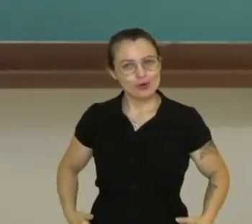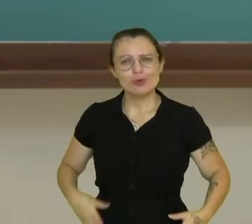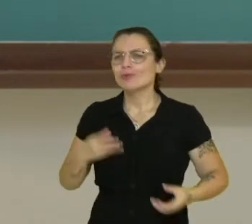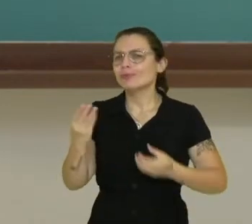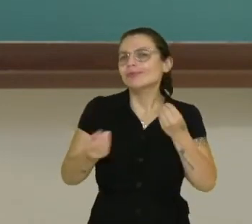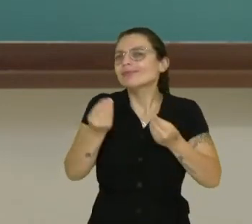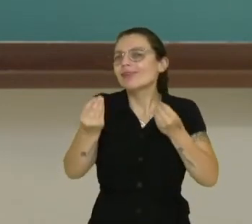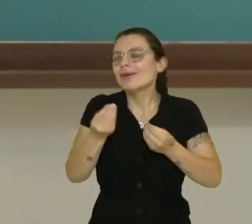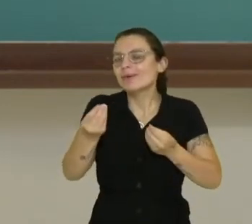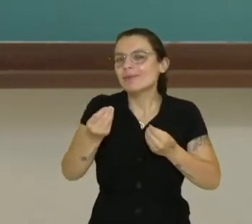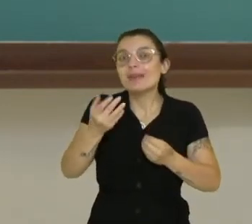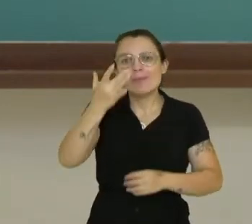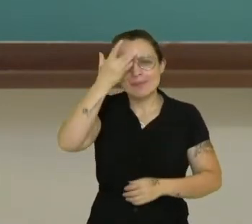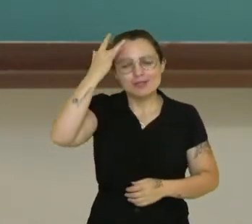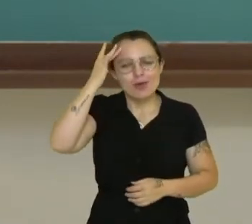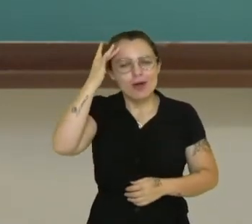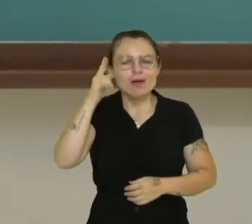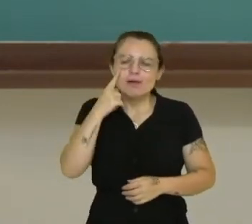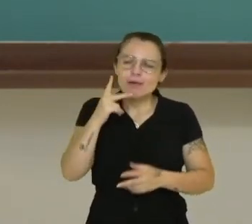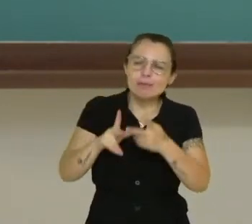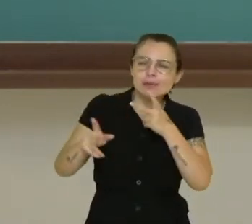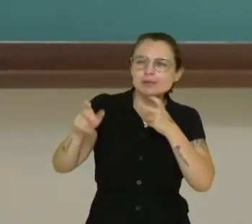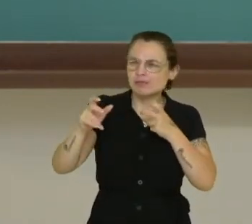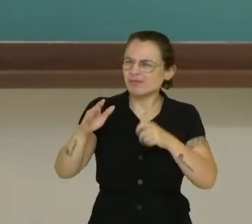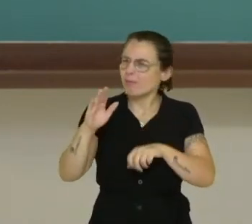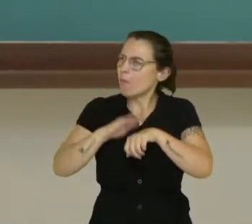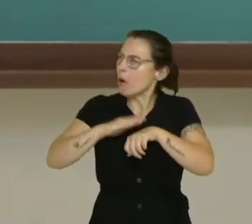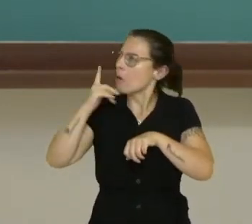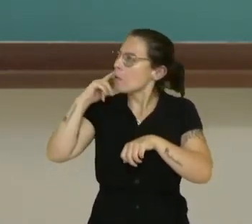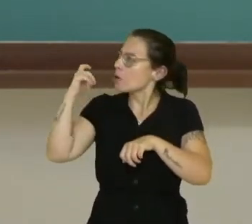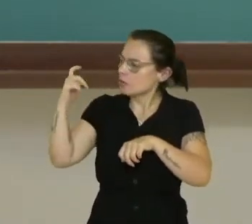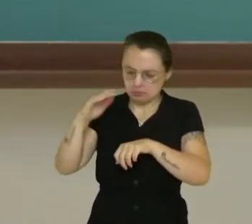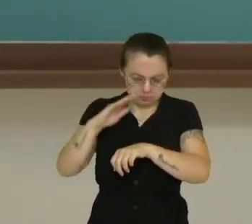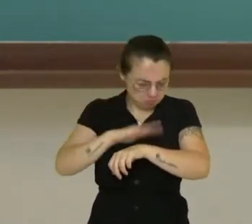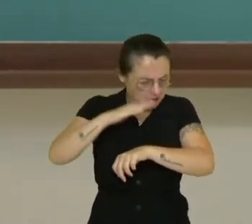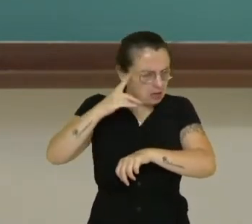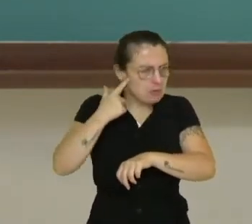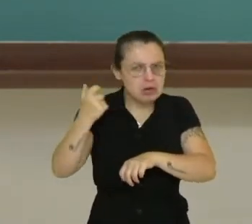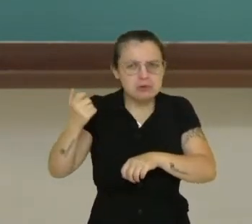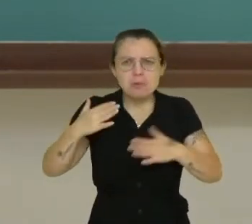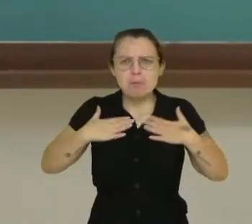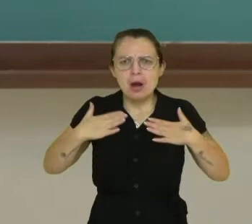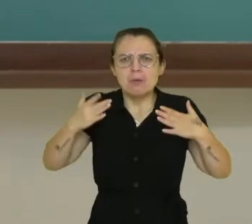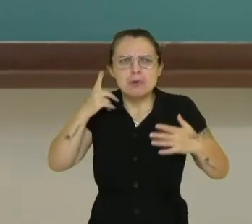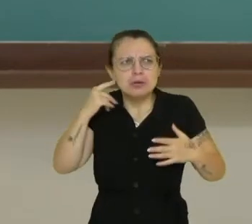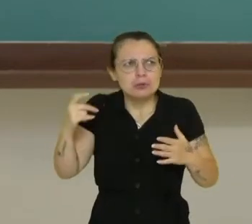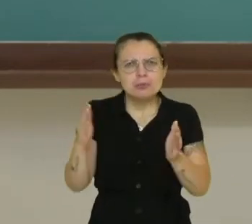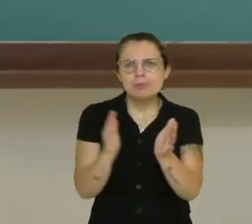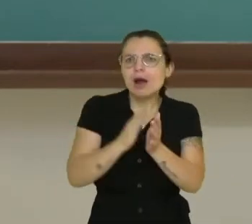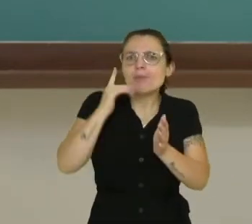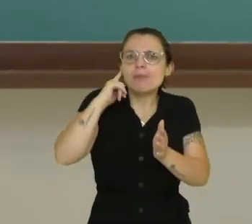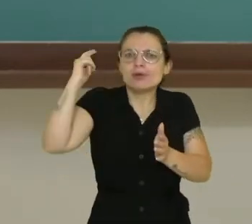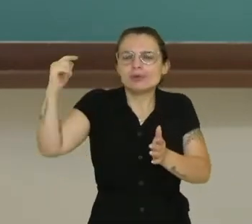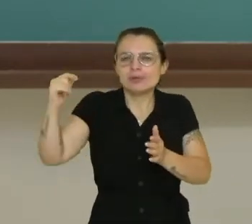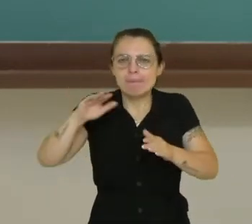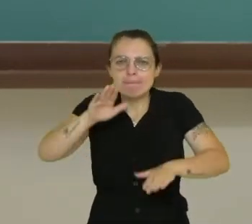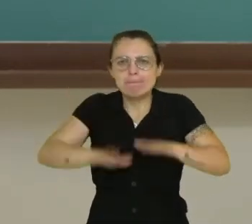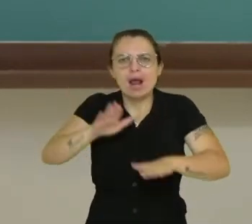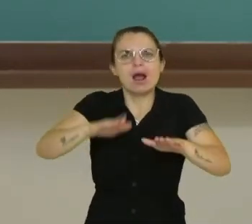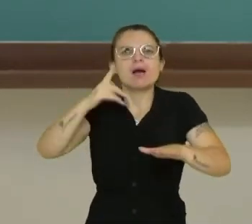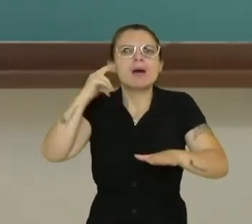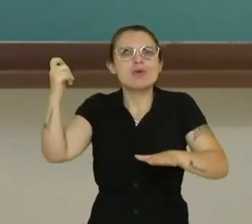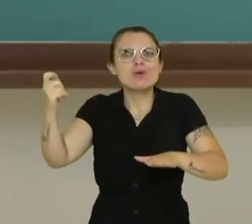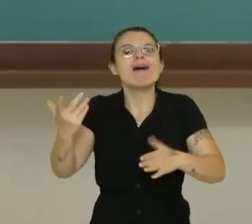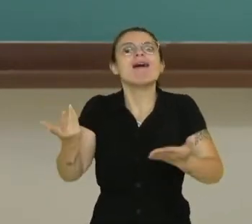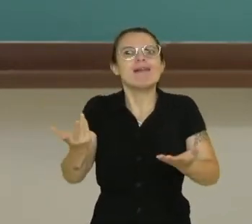corporal. O homem também observava à sua volta os sons produzidos pela natureza e reproduzia